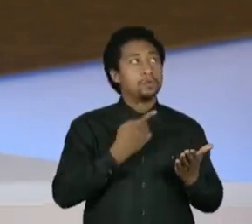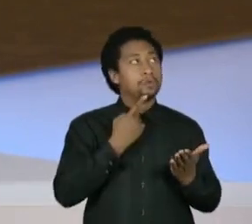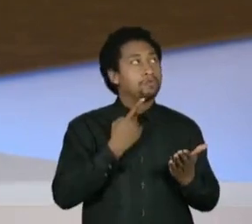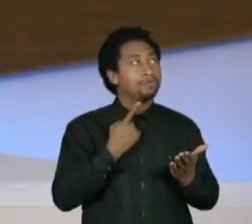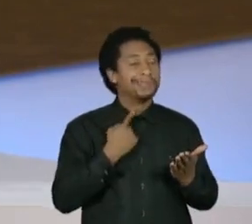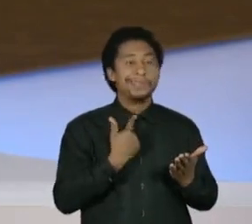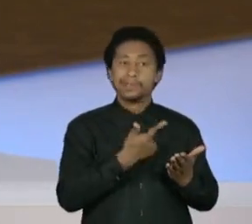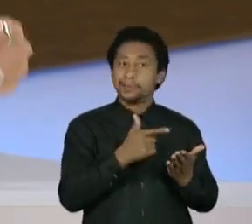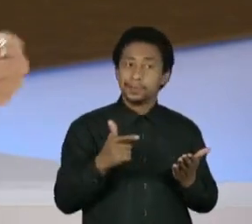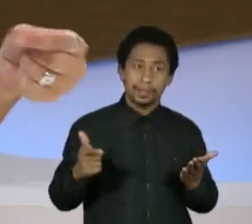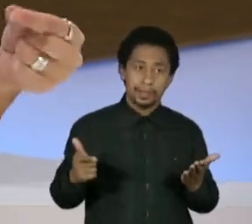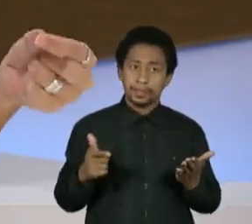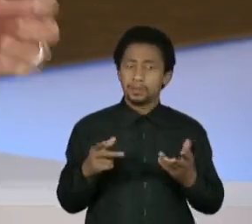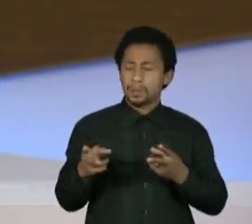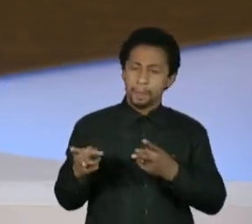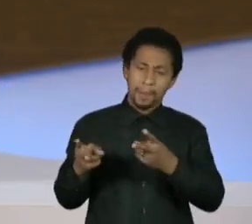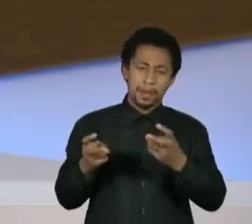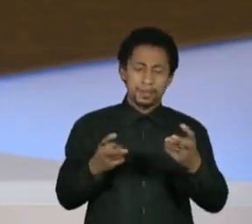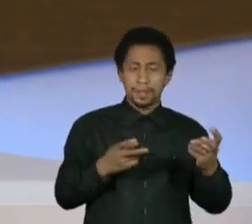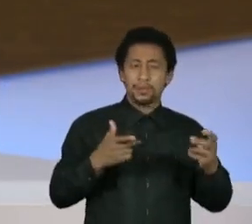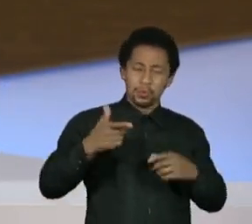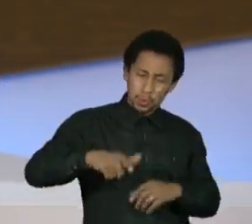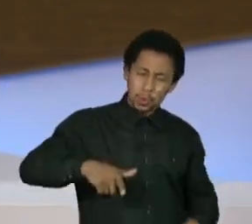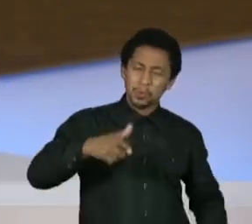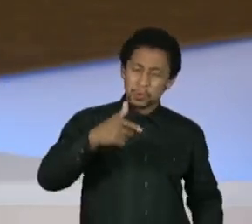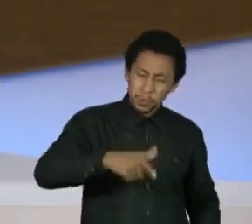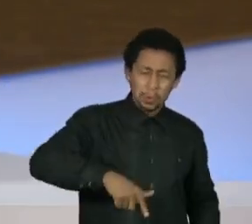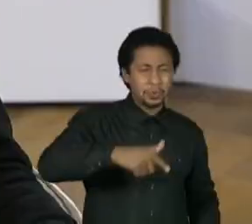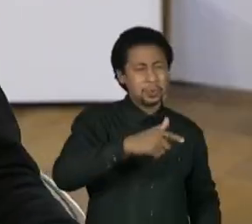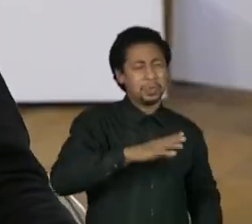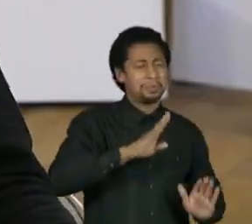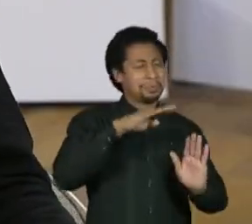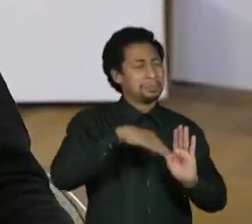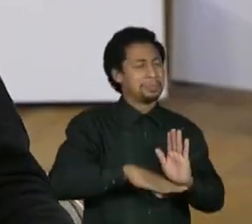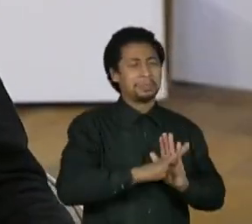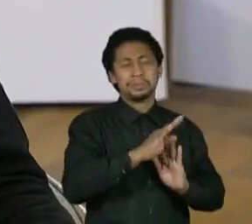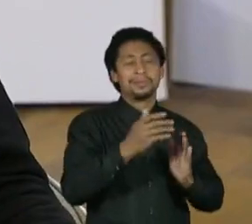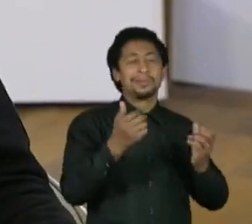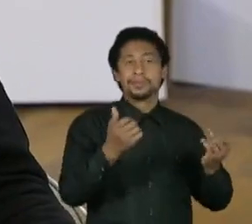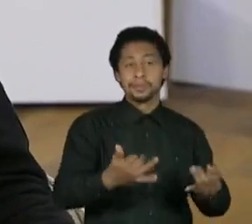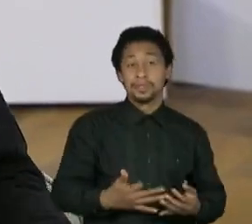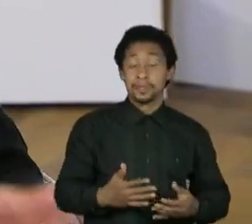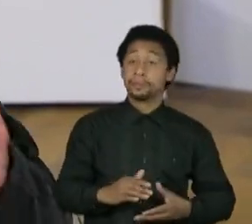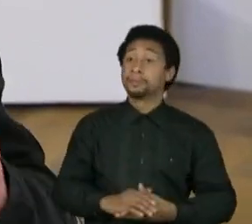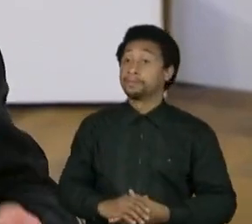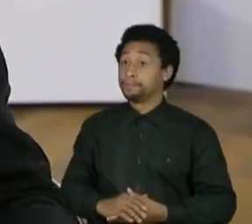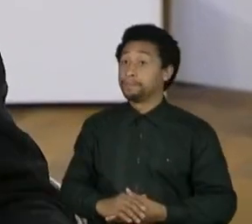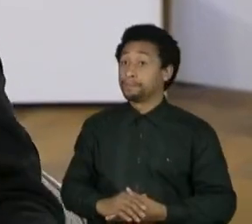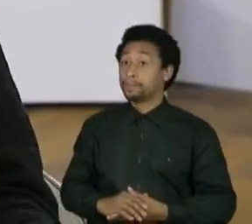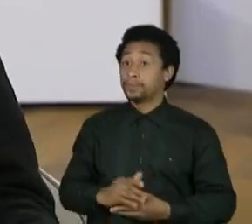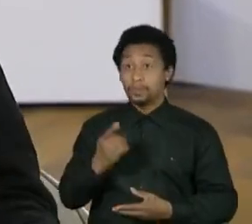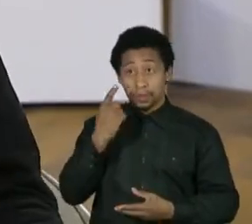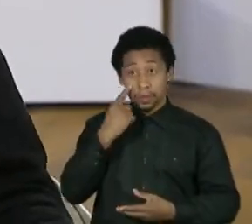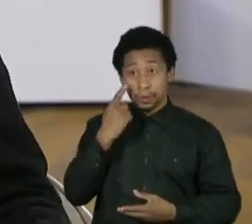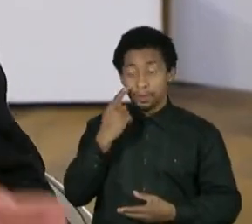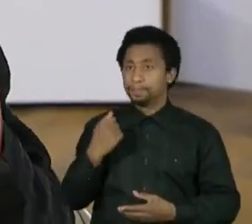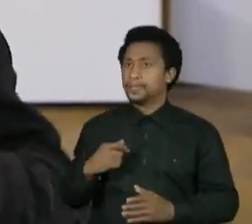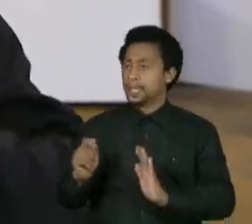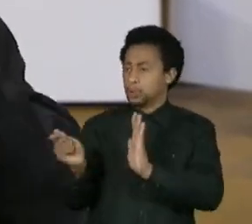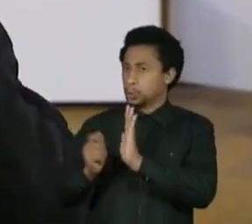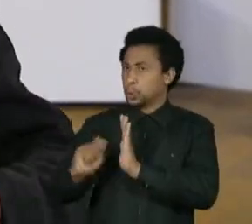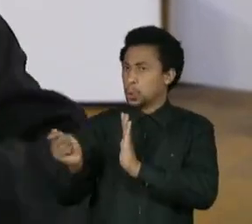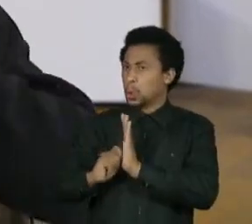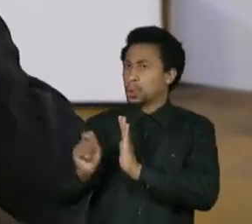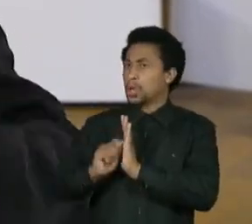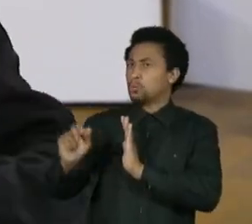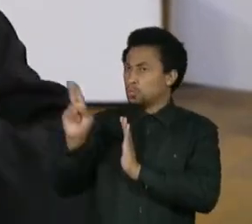se você olha para ela tendo passado tantas vezes por isso de outra maneira hoje a recaída é quando você volta usar